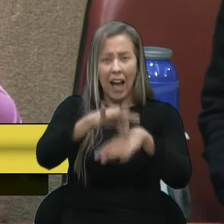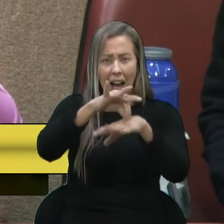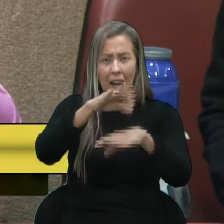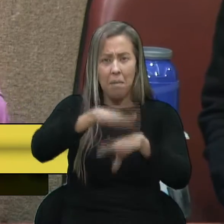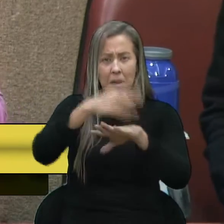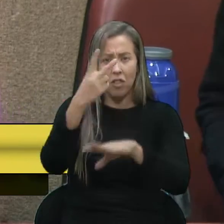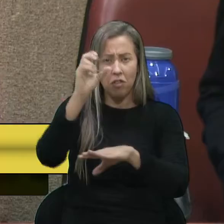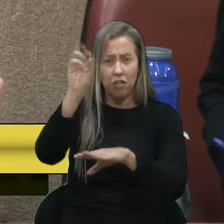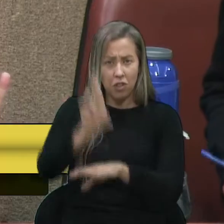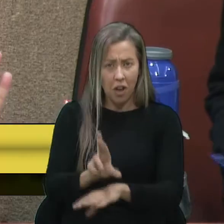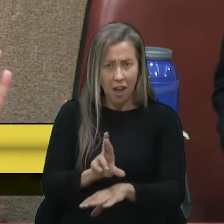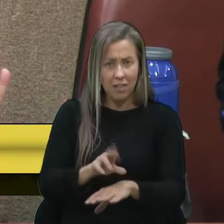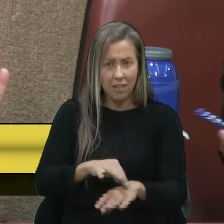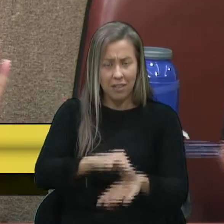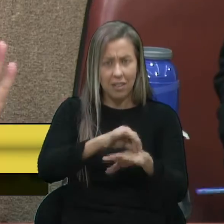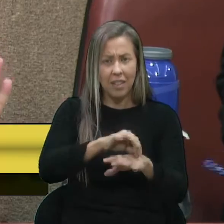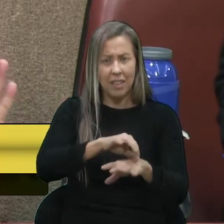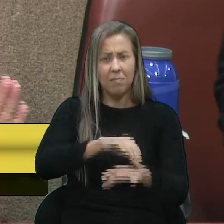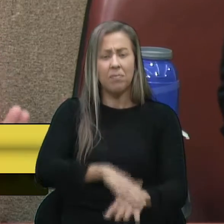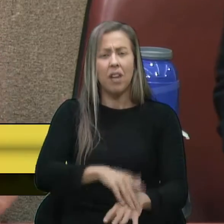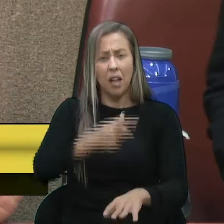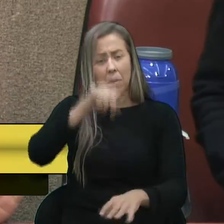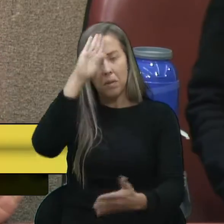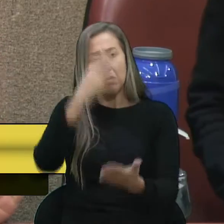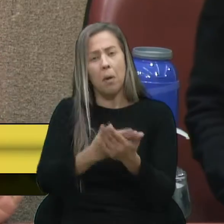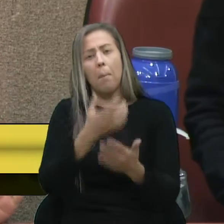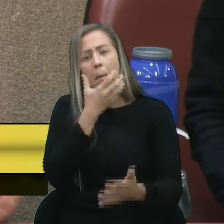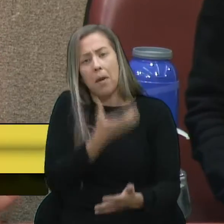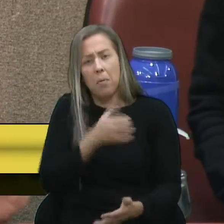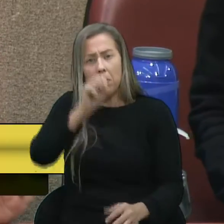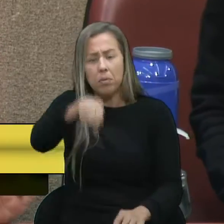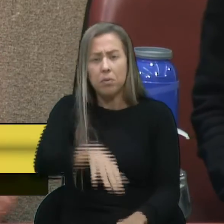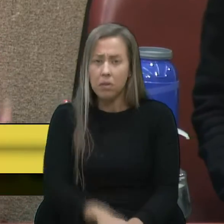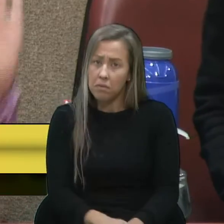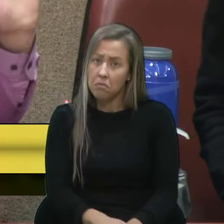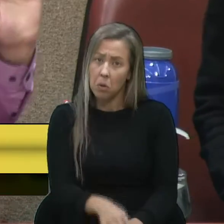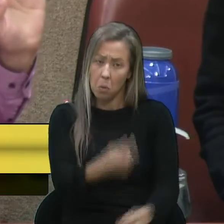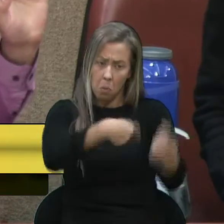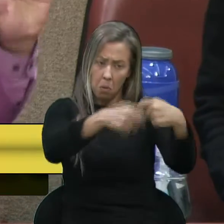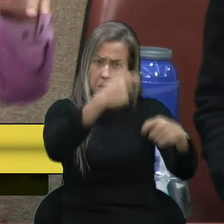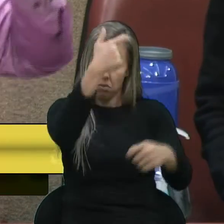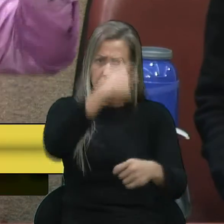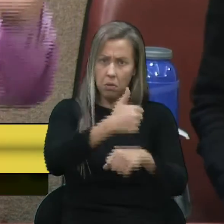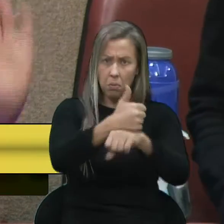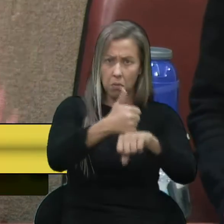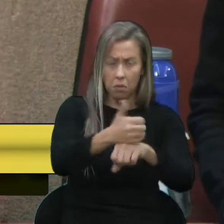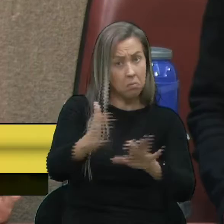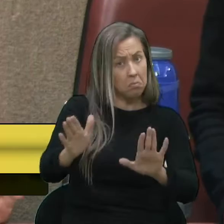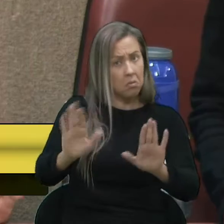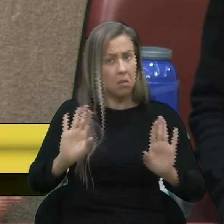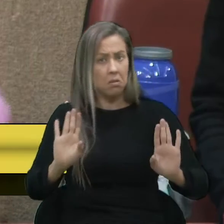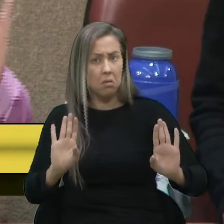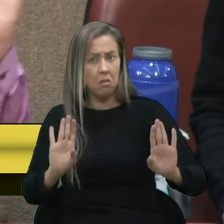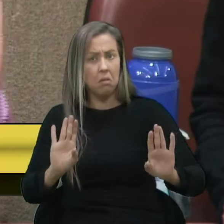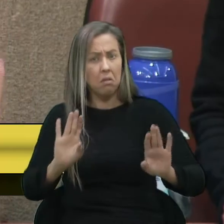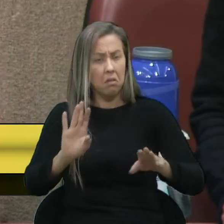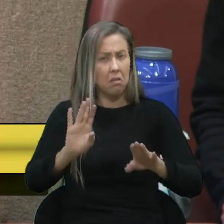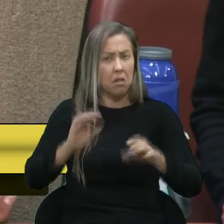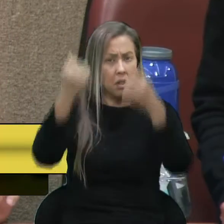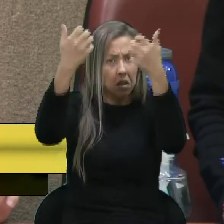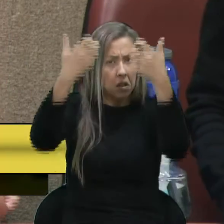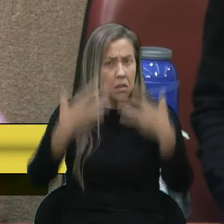20, a gente tem que acreditar em Papai Noel. Um economista, me parece letrado